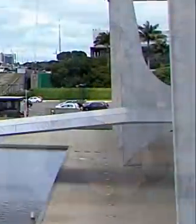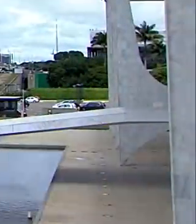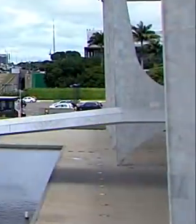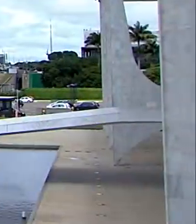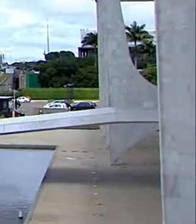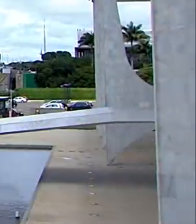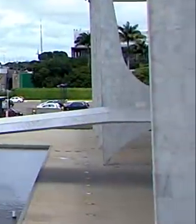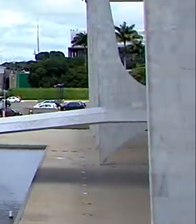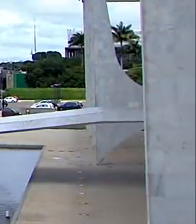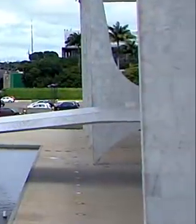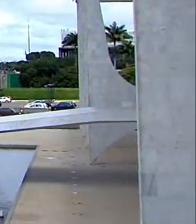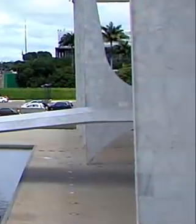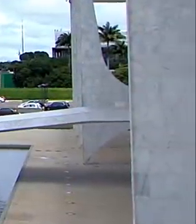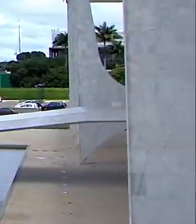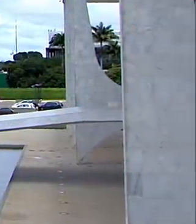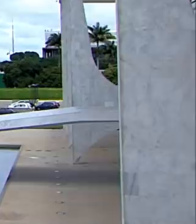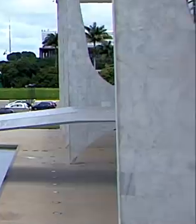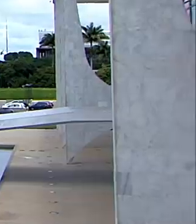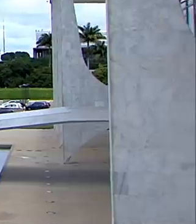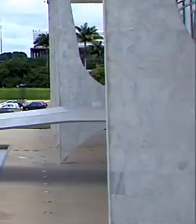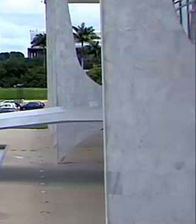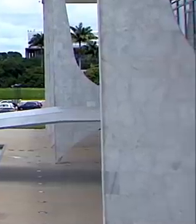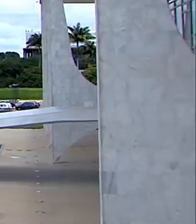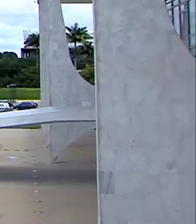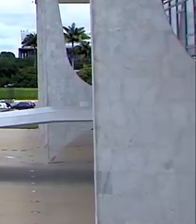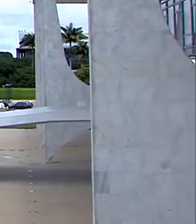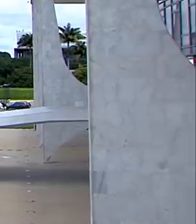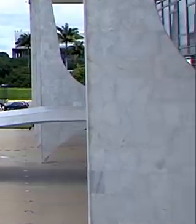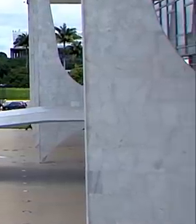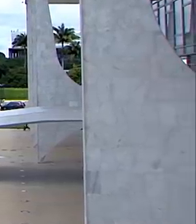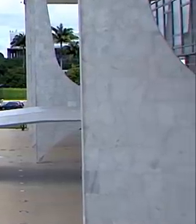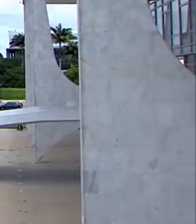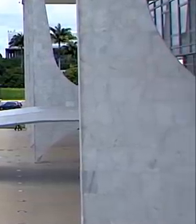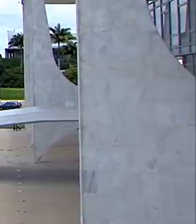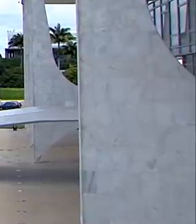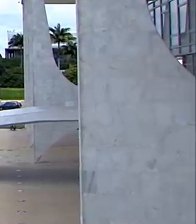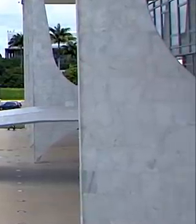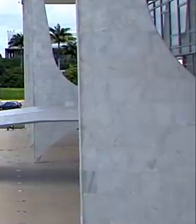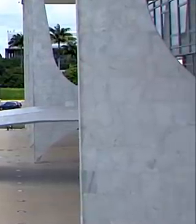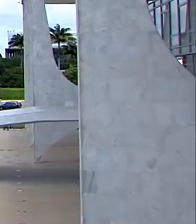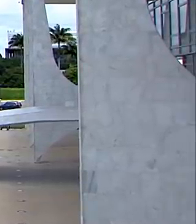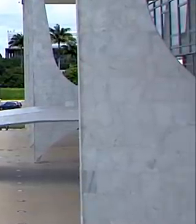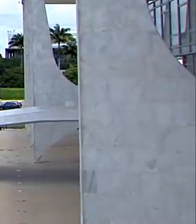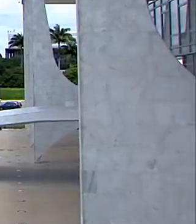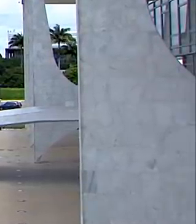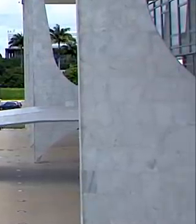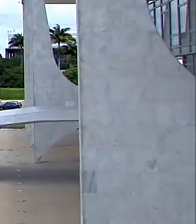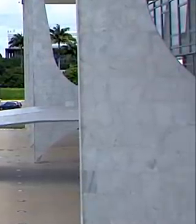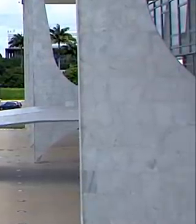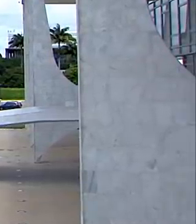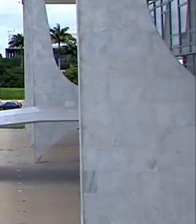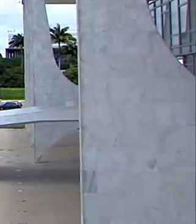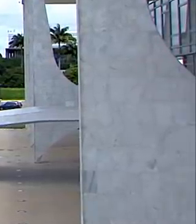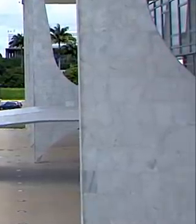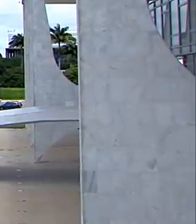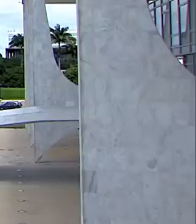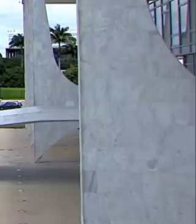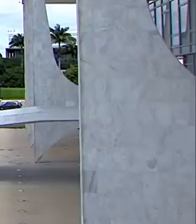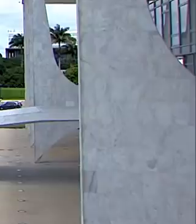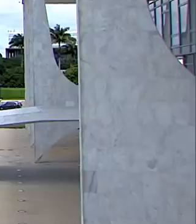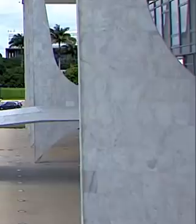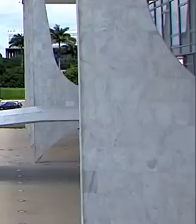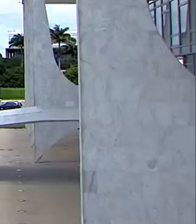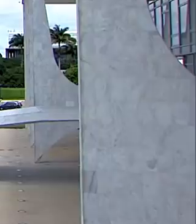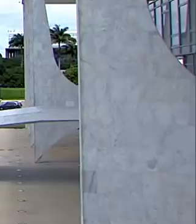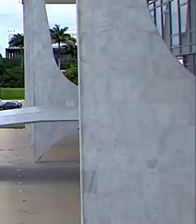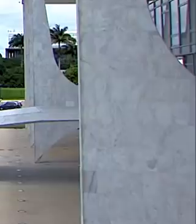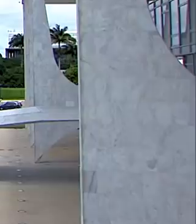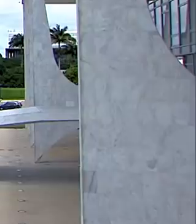aí